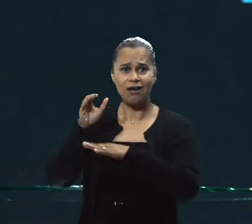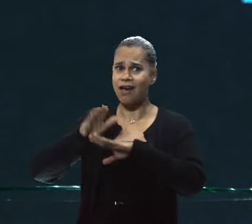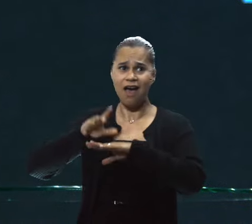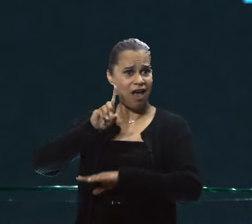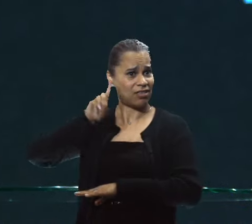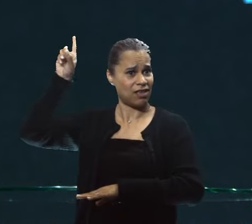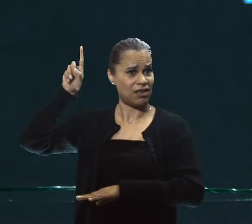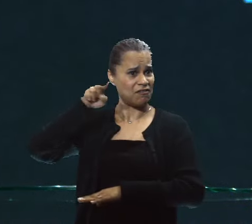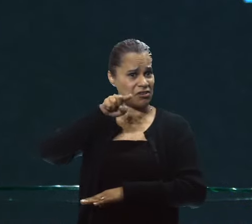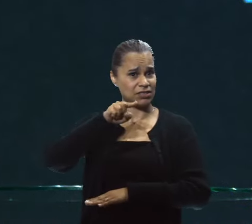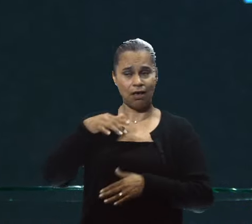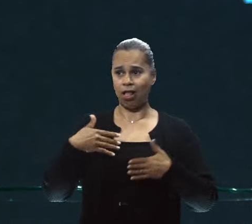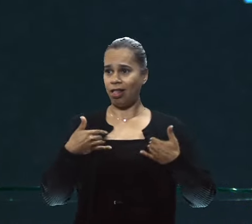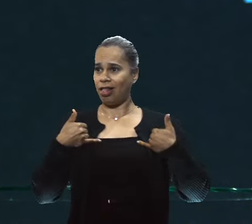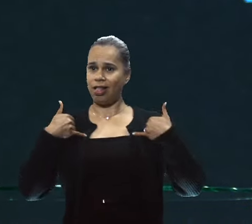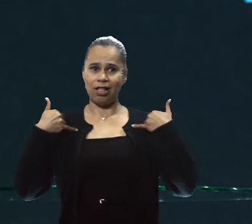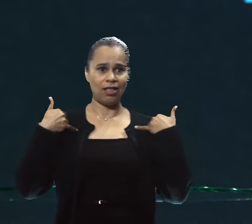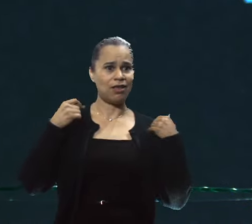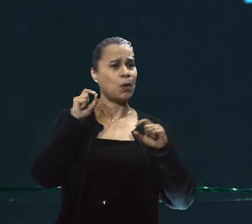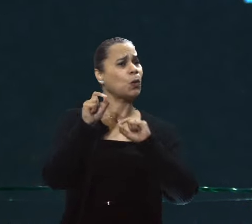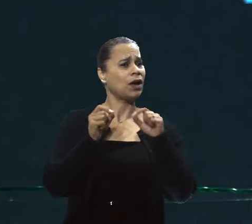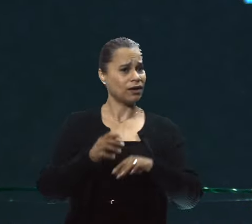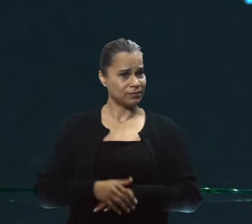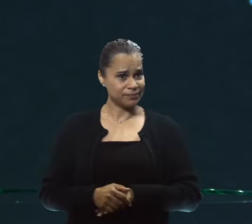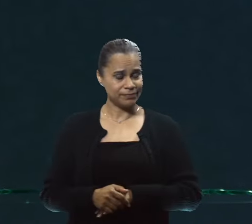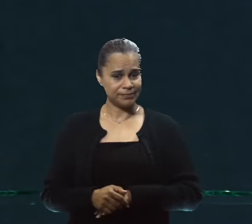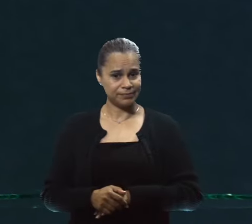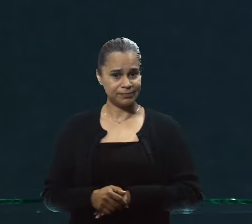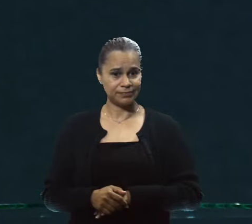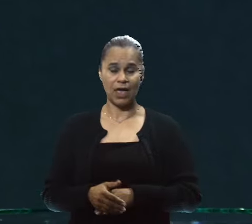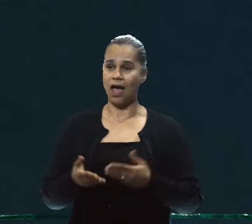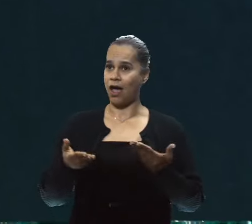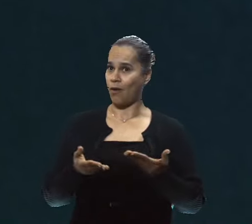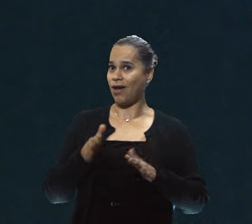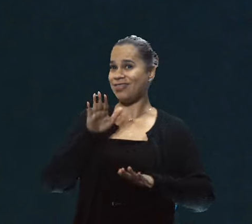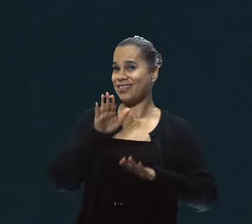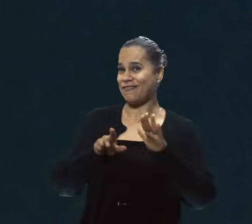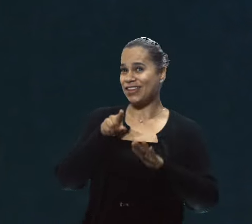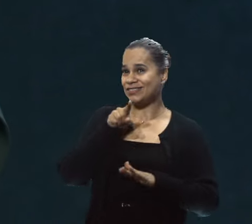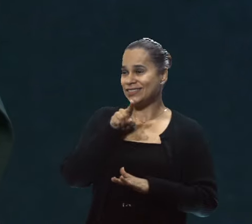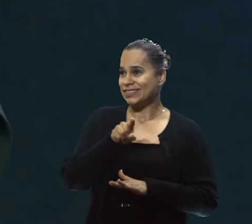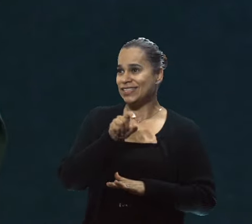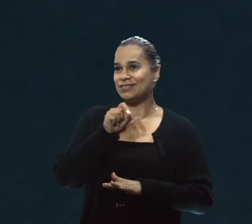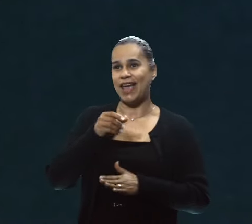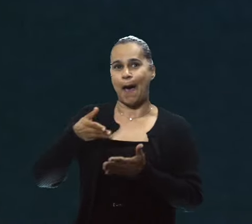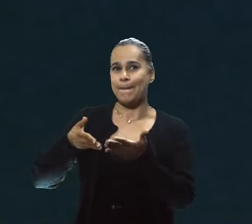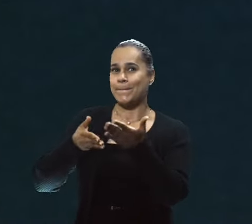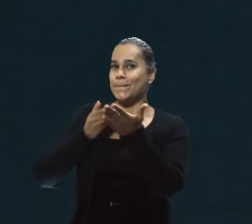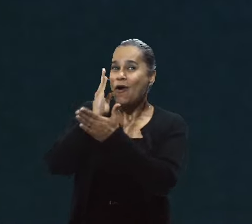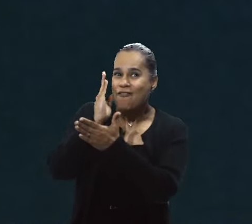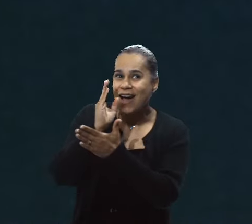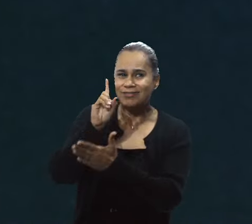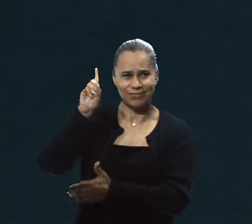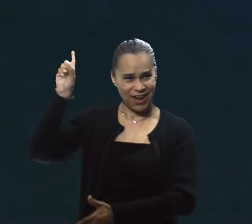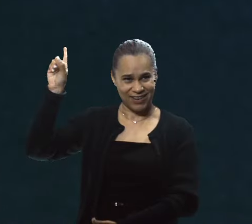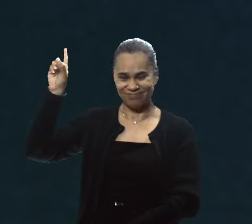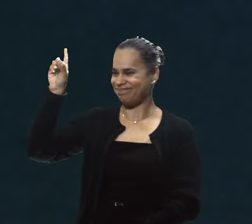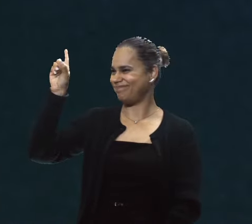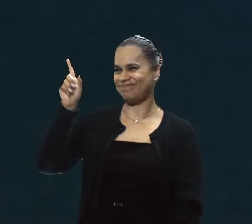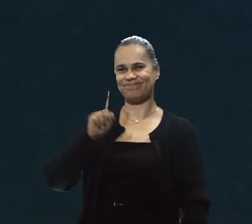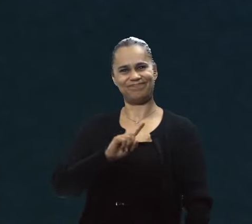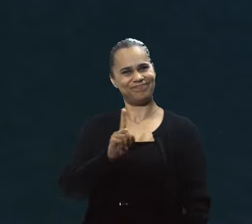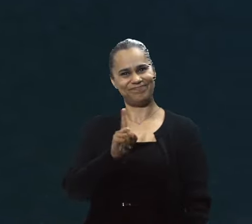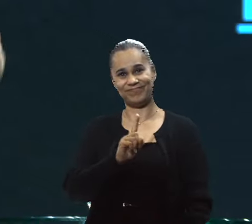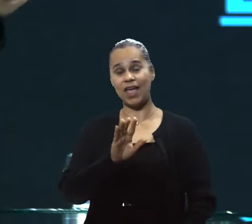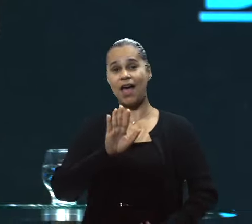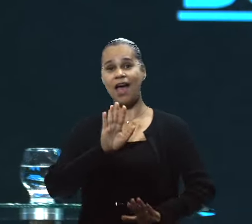gabando do quê? Agora, talvez você não esteja sendo aprovado por Ele. Ah, mas